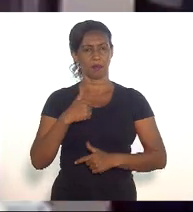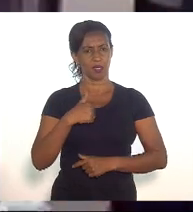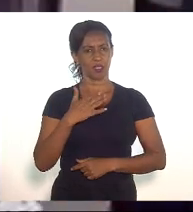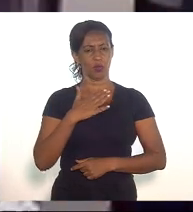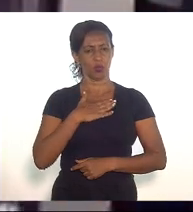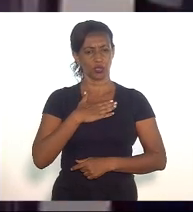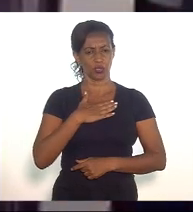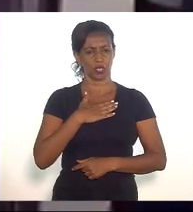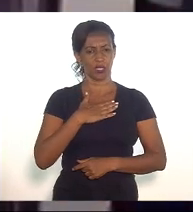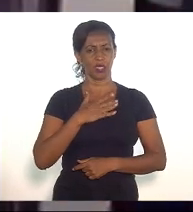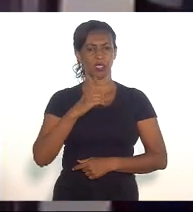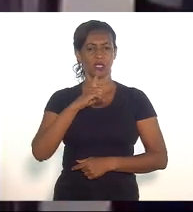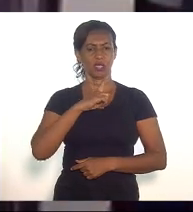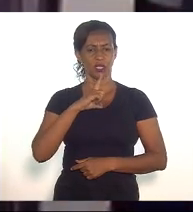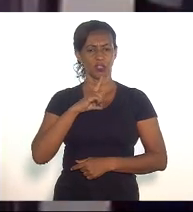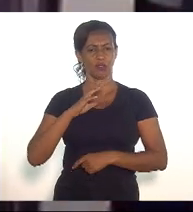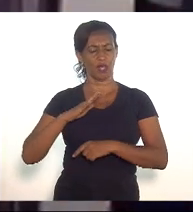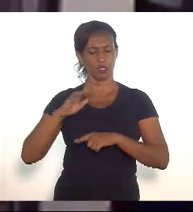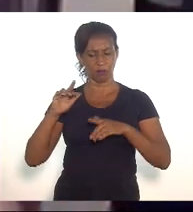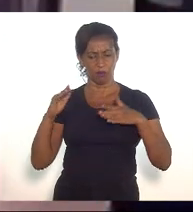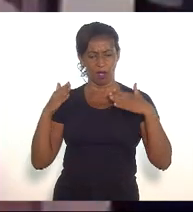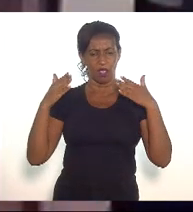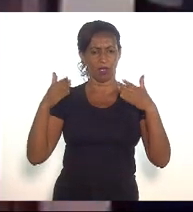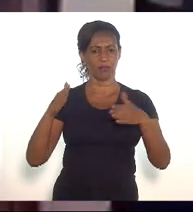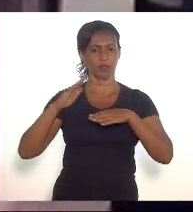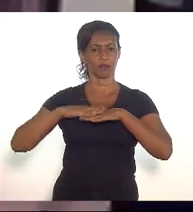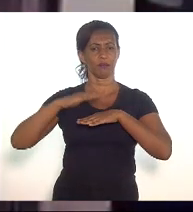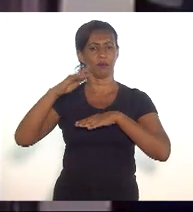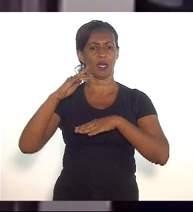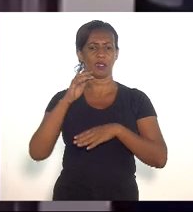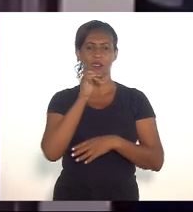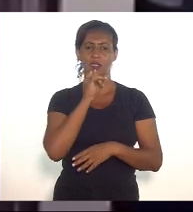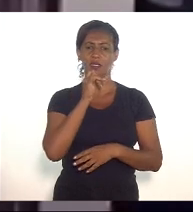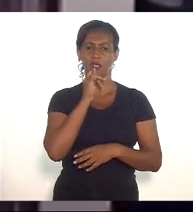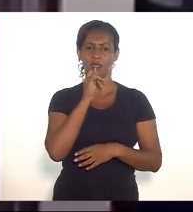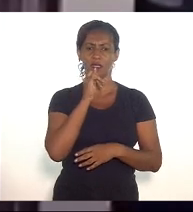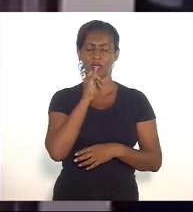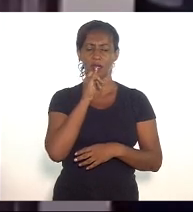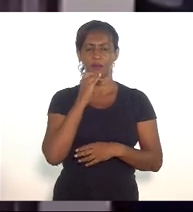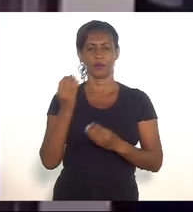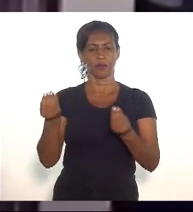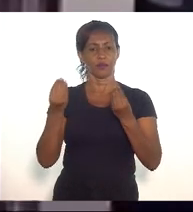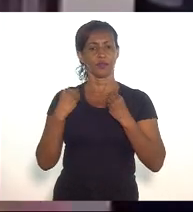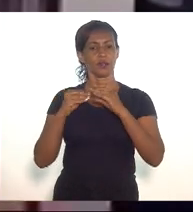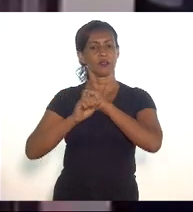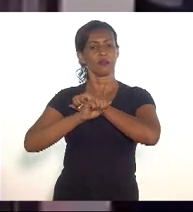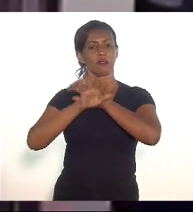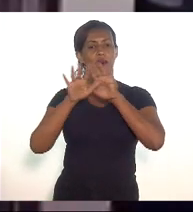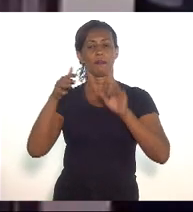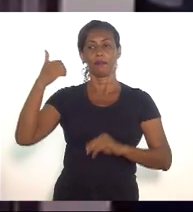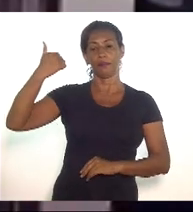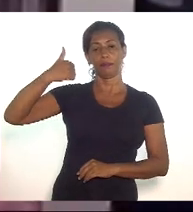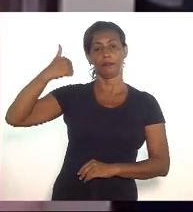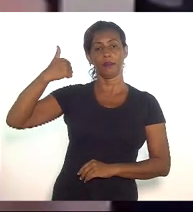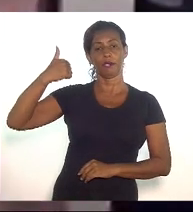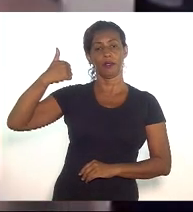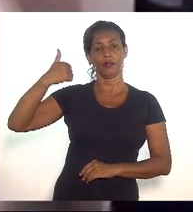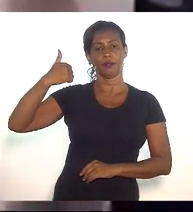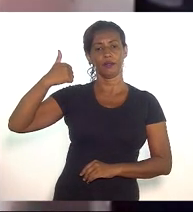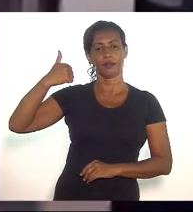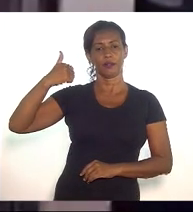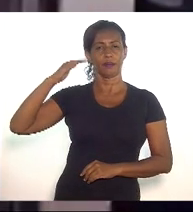gostaria de que houvesse um avanço mais e gostaria, por exemplo, de que me fosse esclarecido, primeiro,